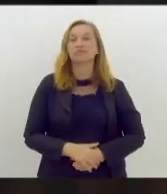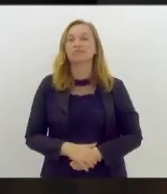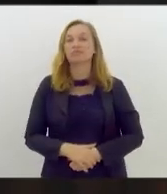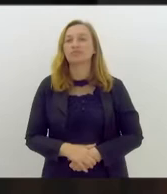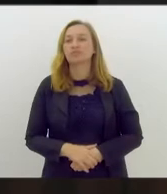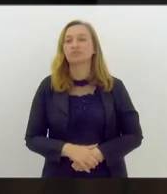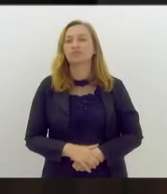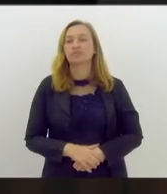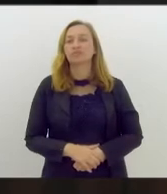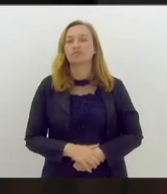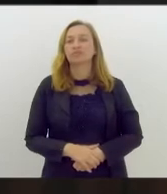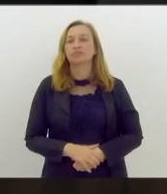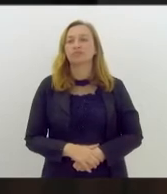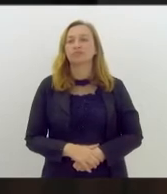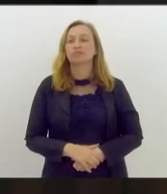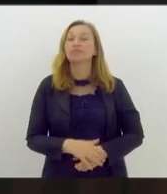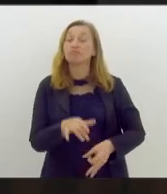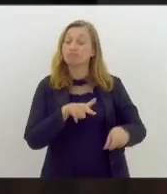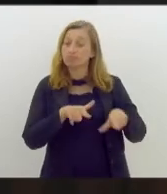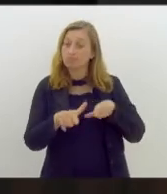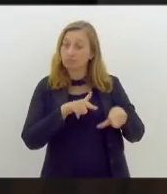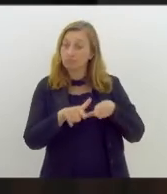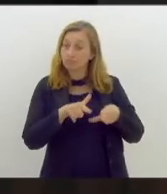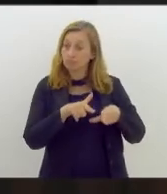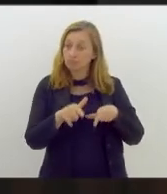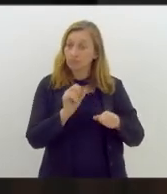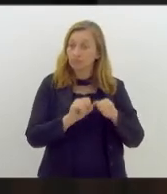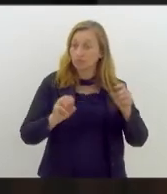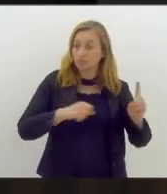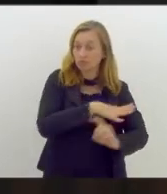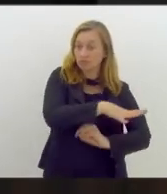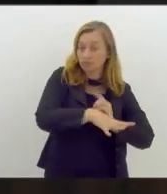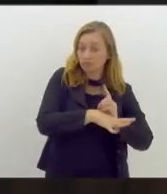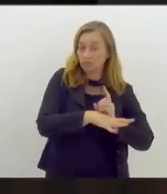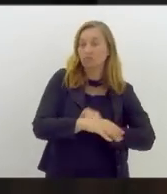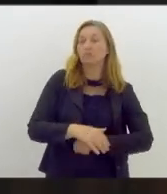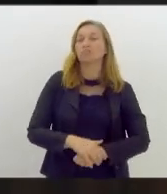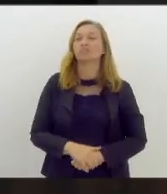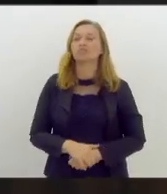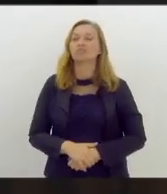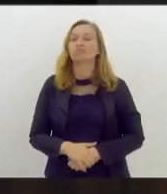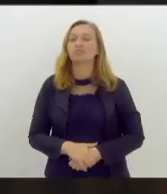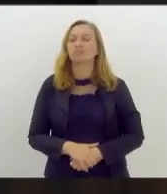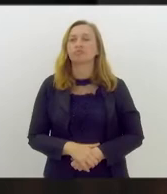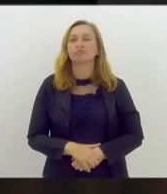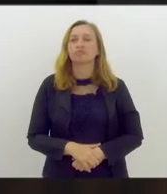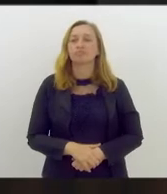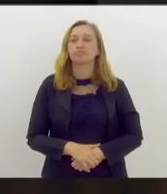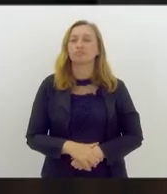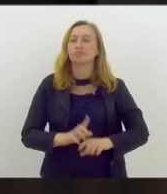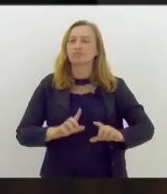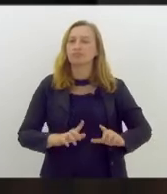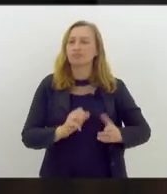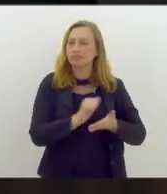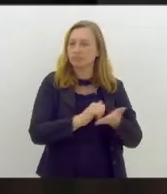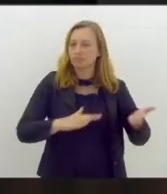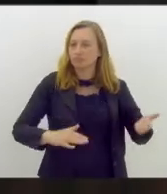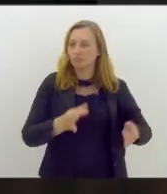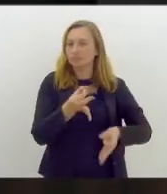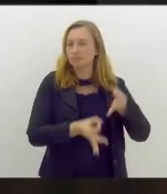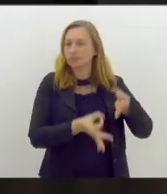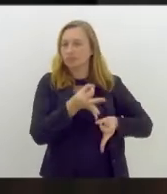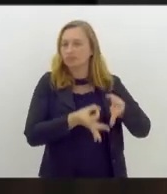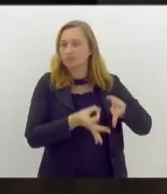de Paulo Freitas, pelo trabalho prestado à Sociedade Fluminense através das suas atividades no Tribunal